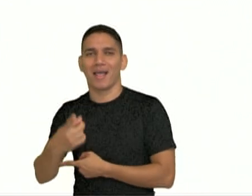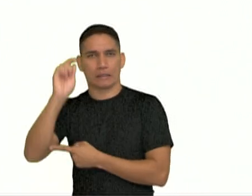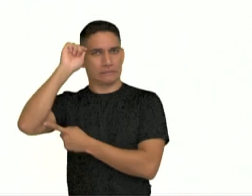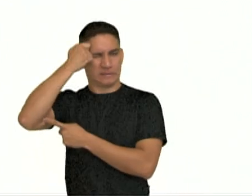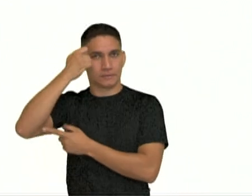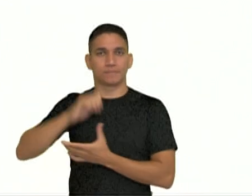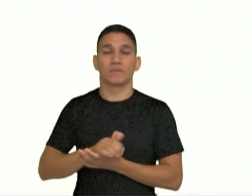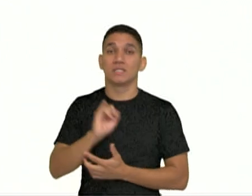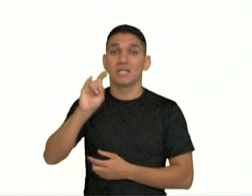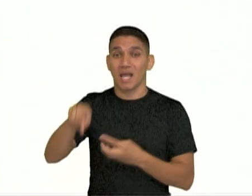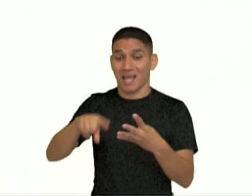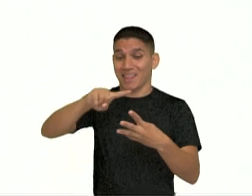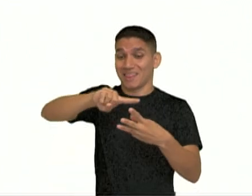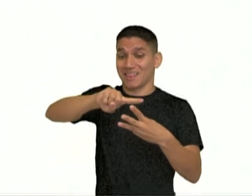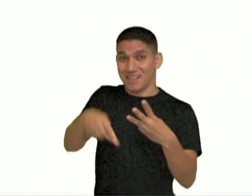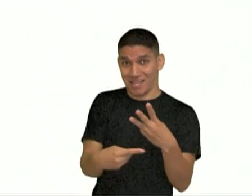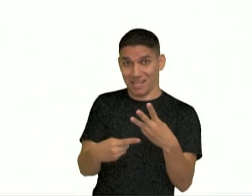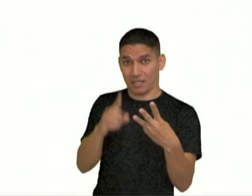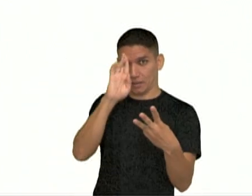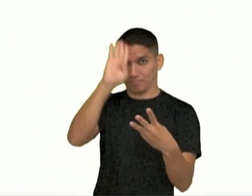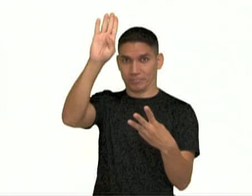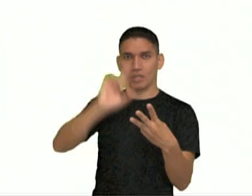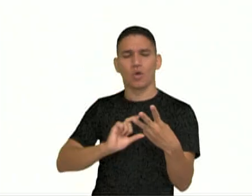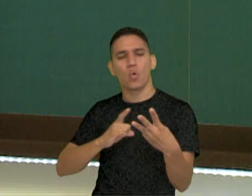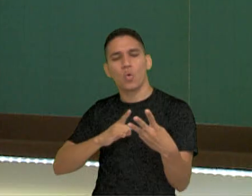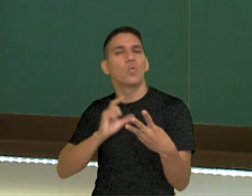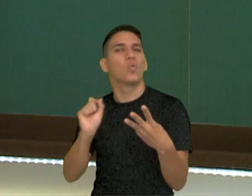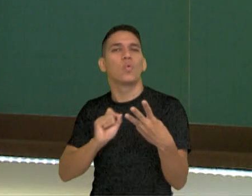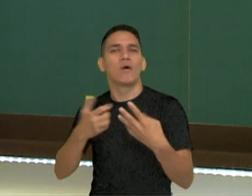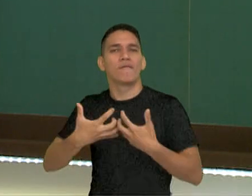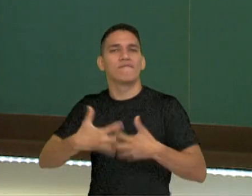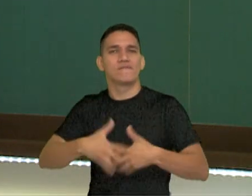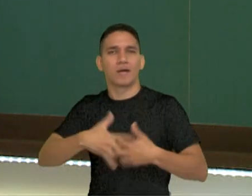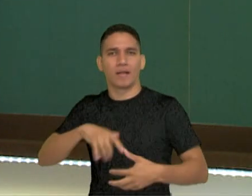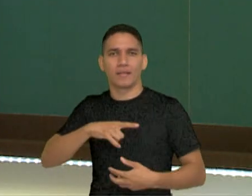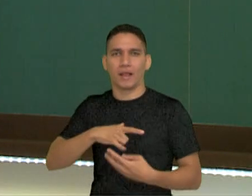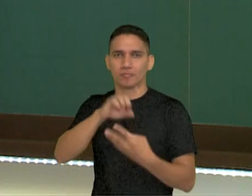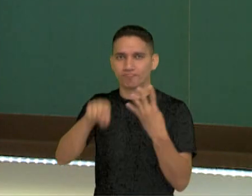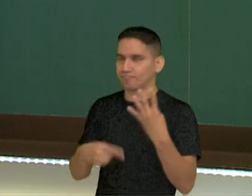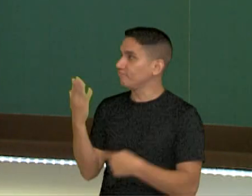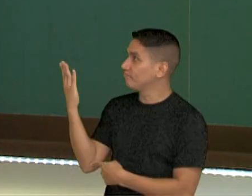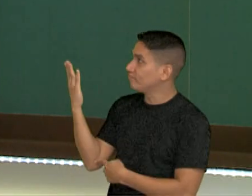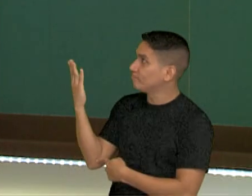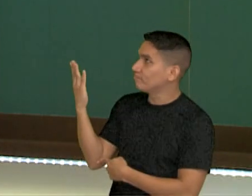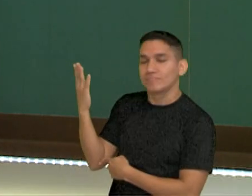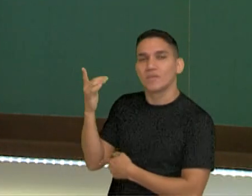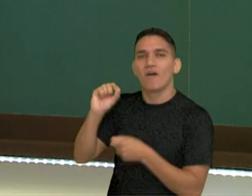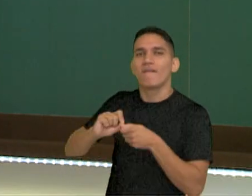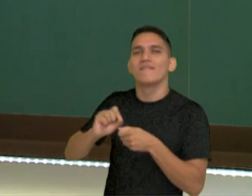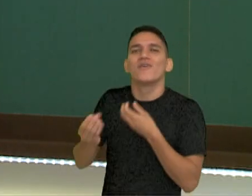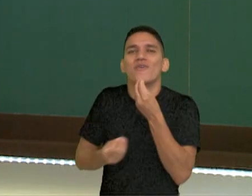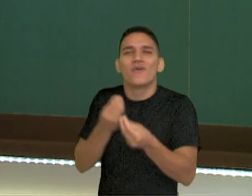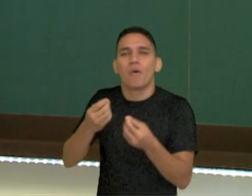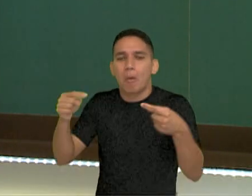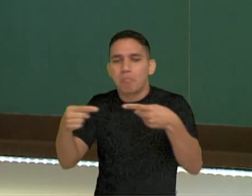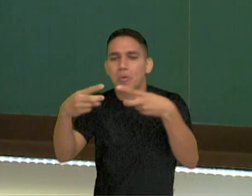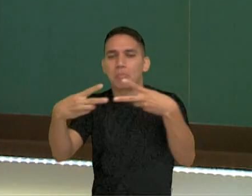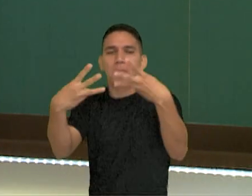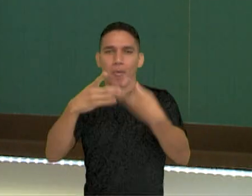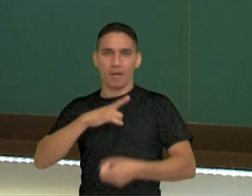3 alelos dominantes, por exemplo, Nzão, Bzão, Bzinho, ou ainda Nzão,